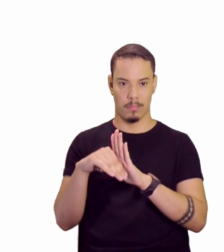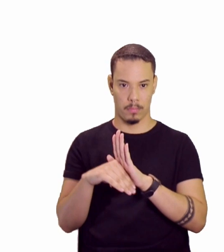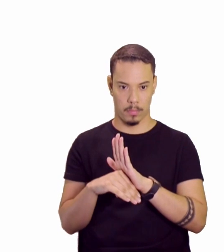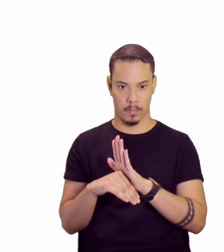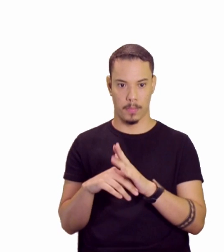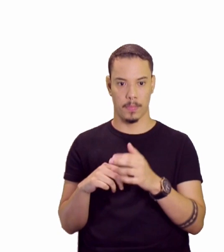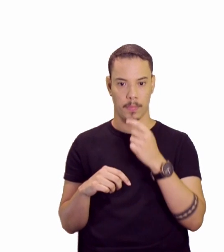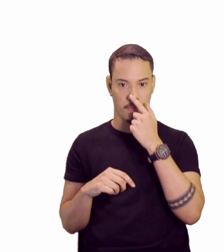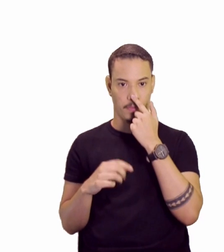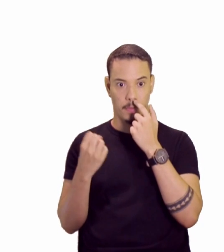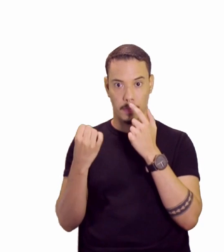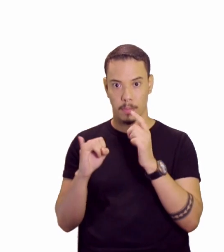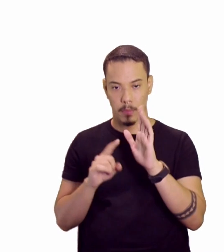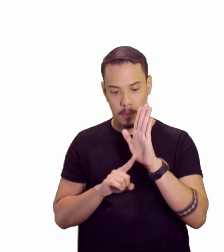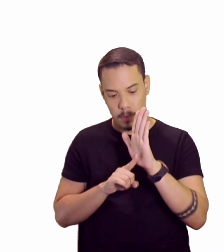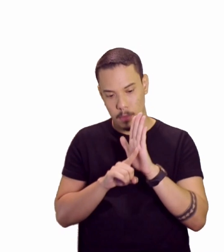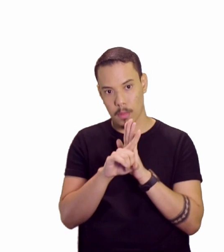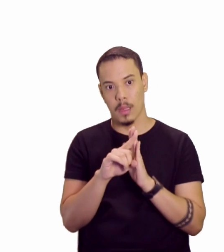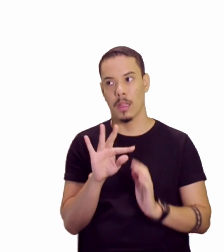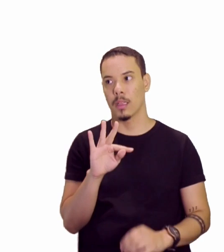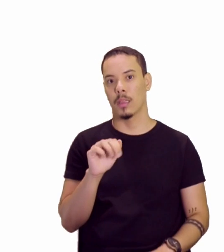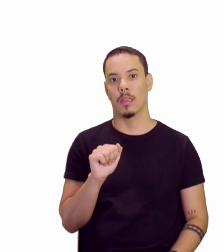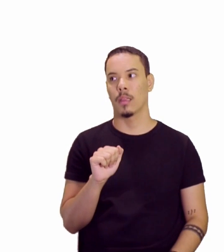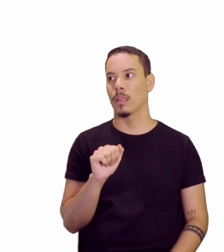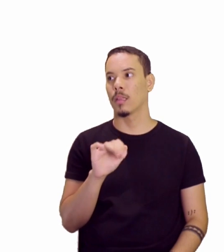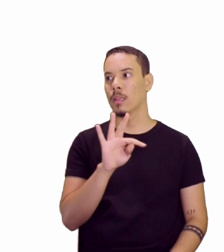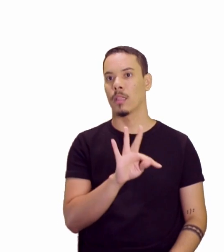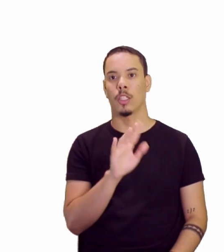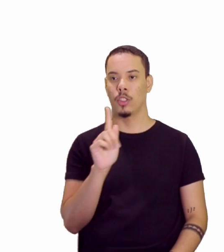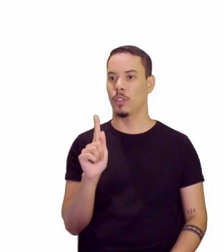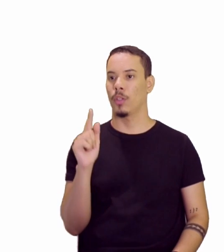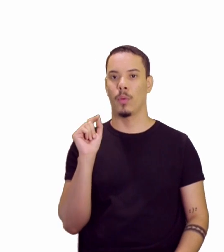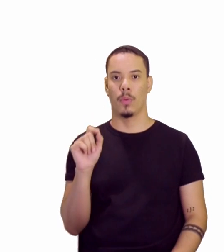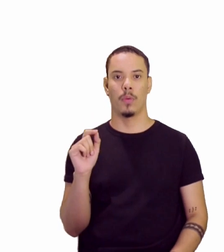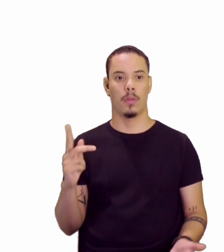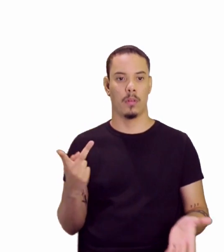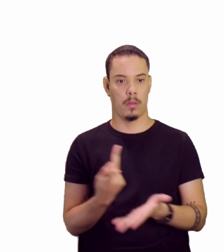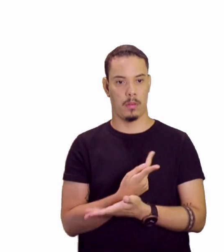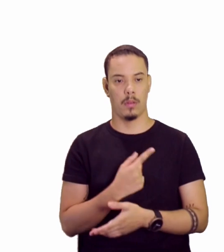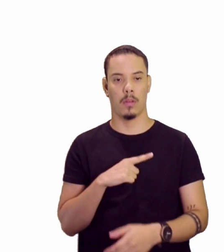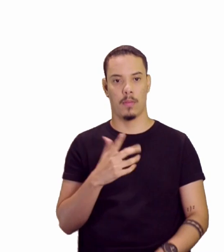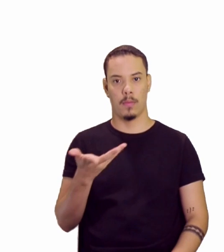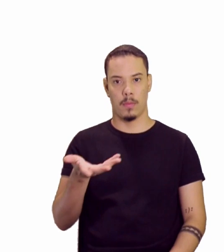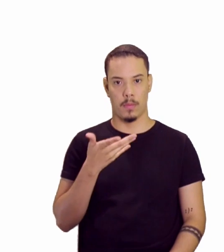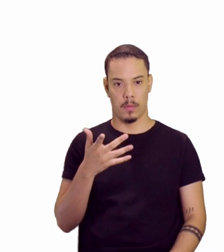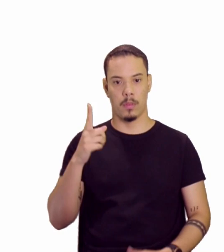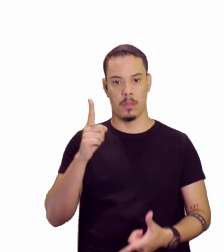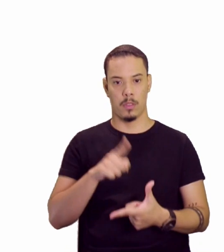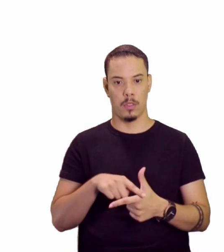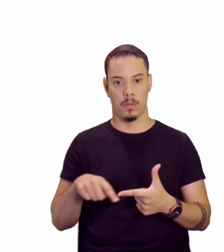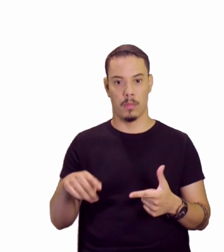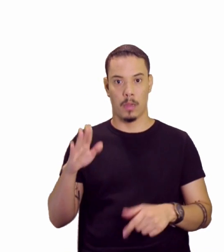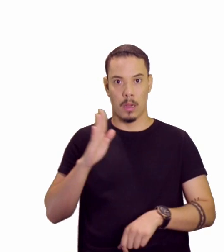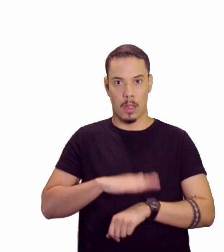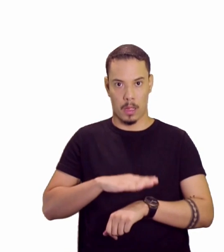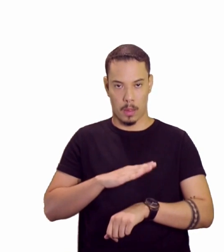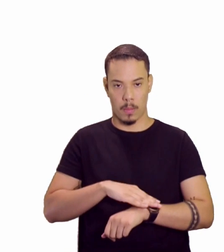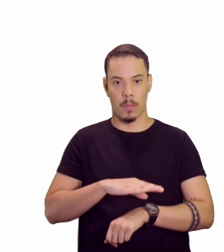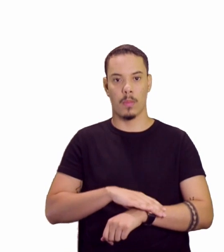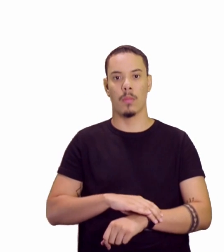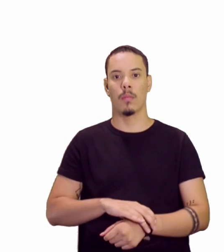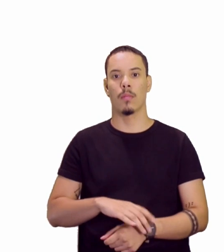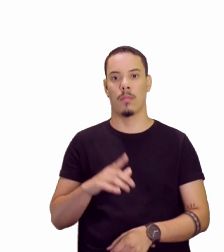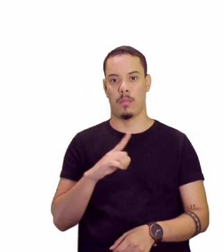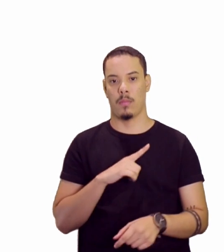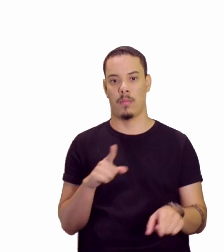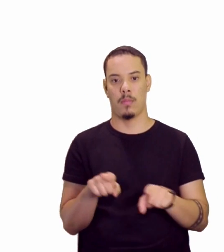na velocidade inclinada, a tangente, certo? Que é justamente a velocidade dividido pelo tempo, nós temos a